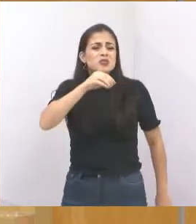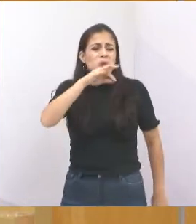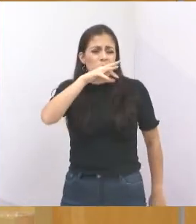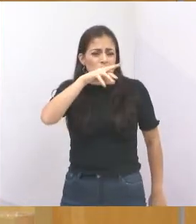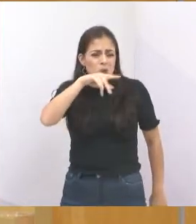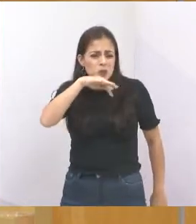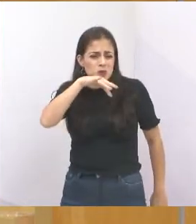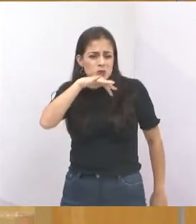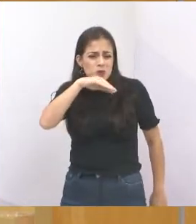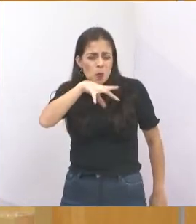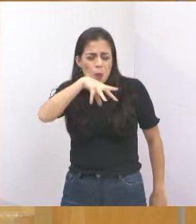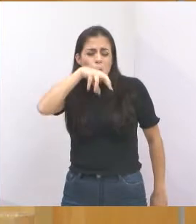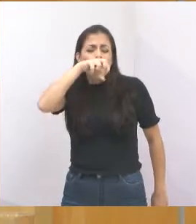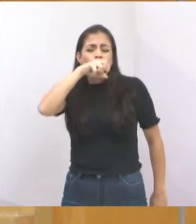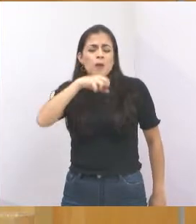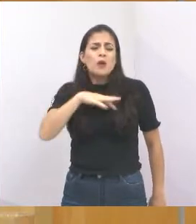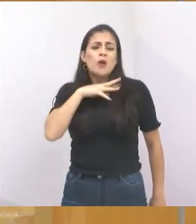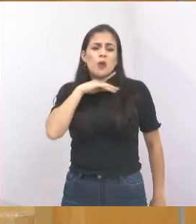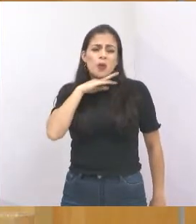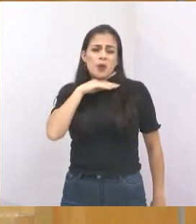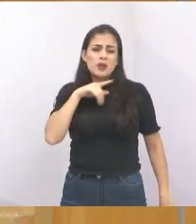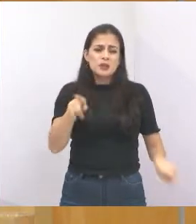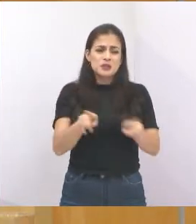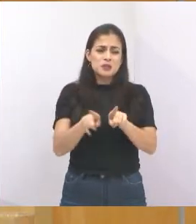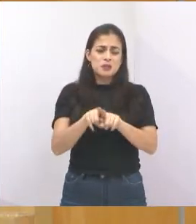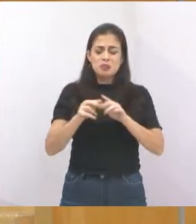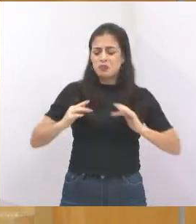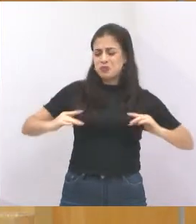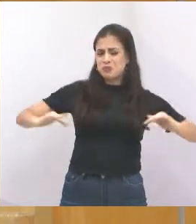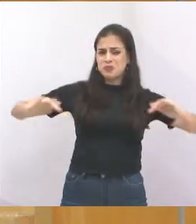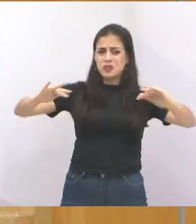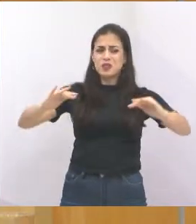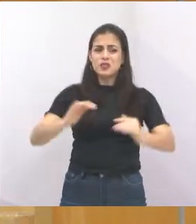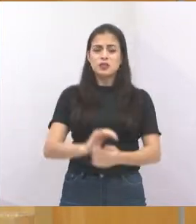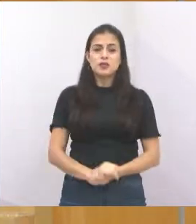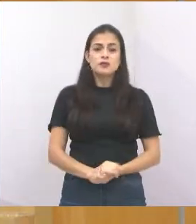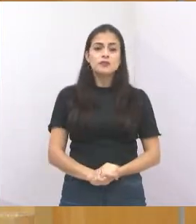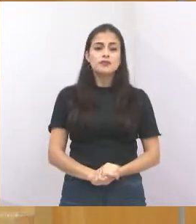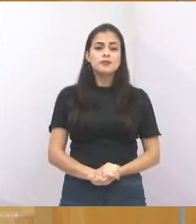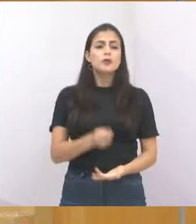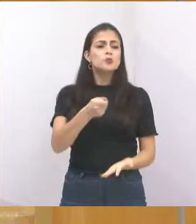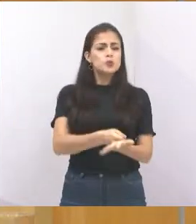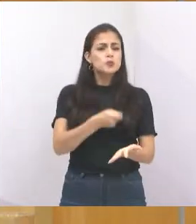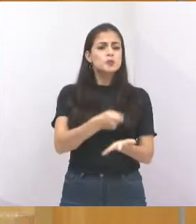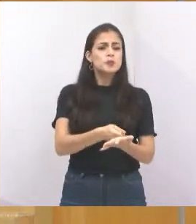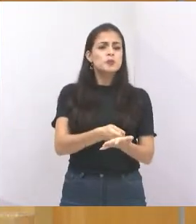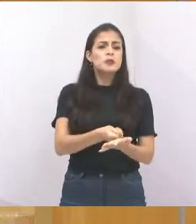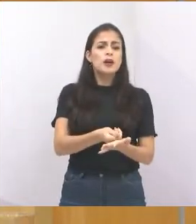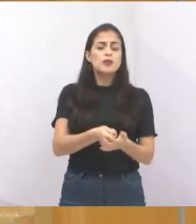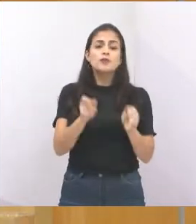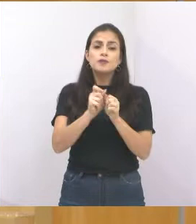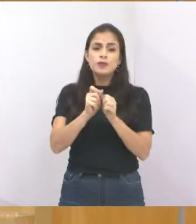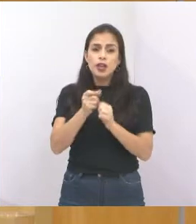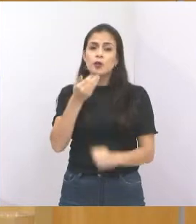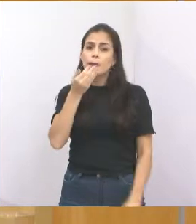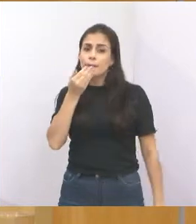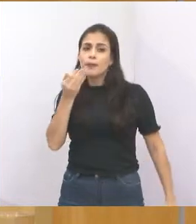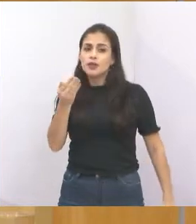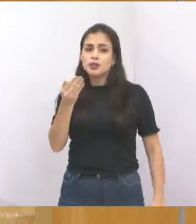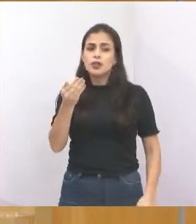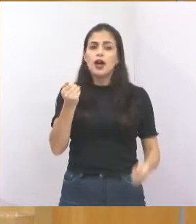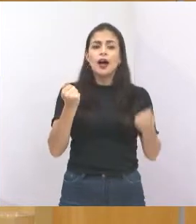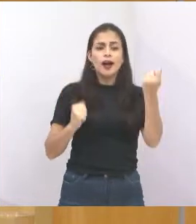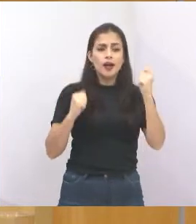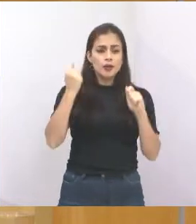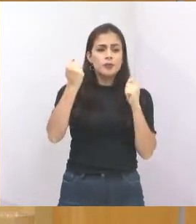desagradável para os moradores ou em torno tão foi cobrado muito fiz o pedido e administração